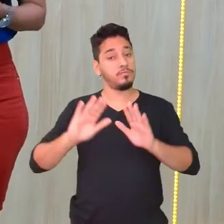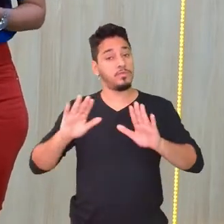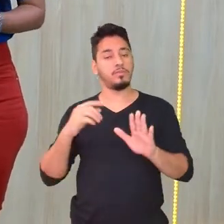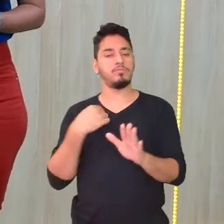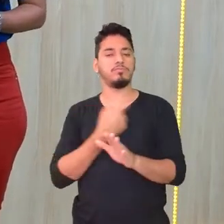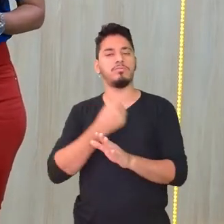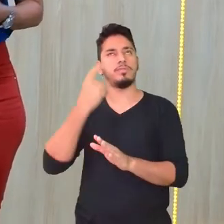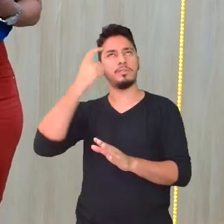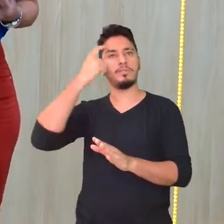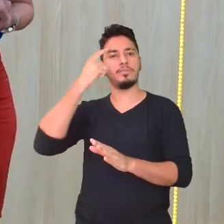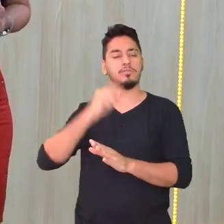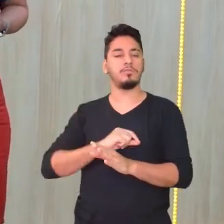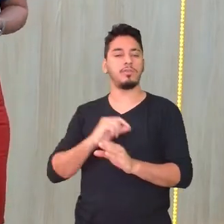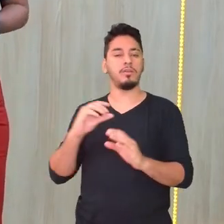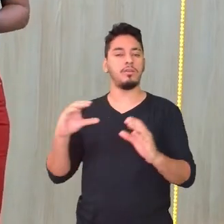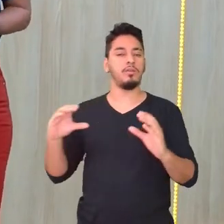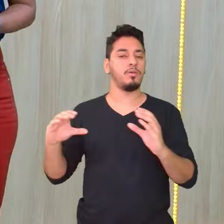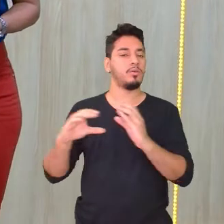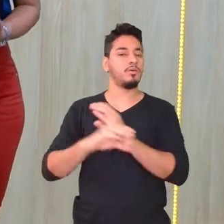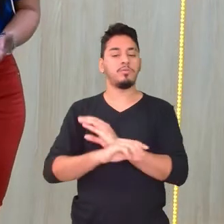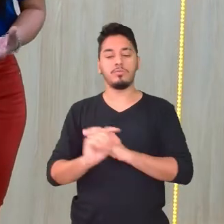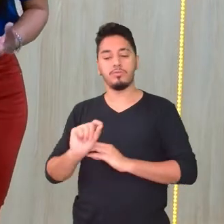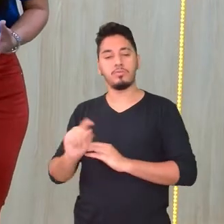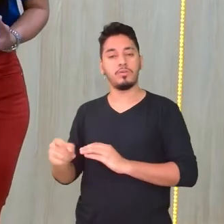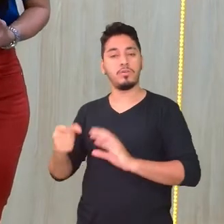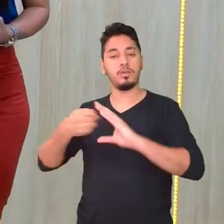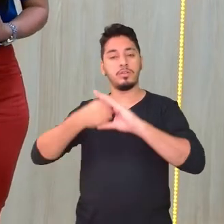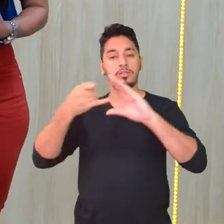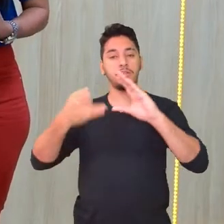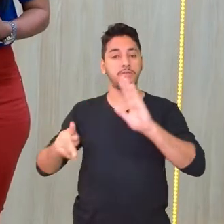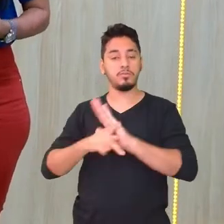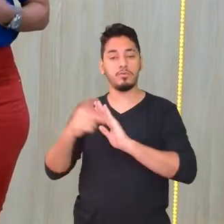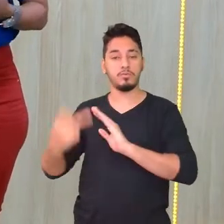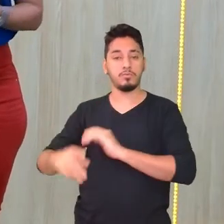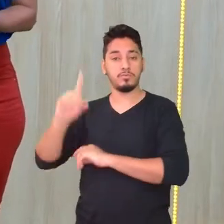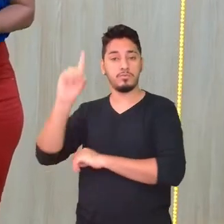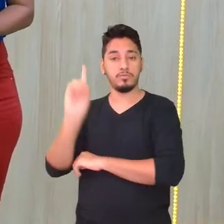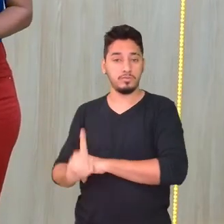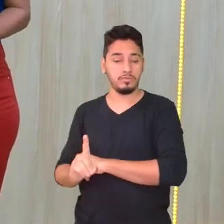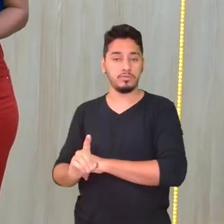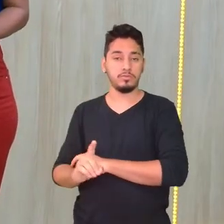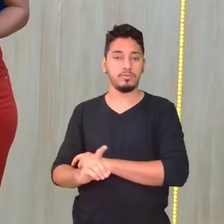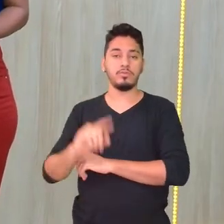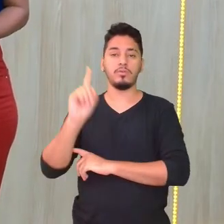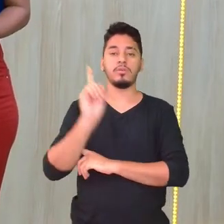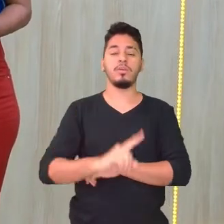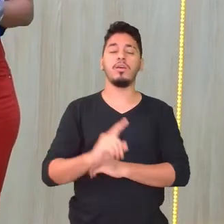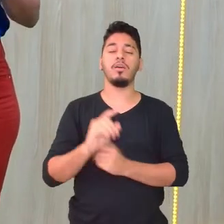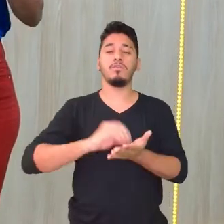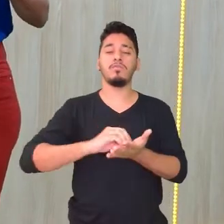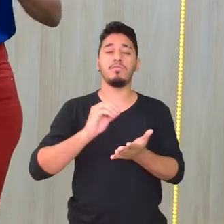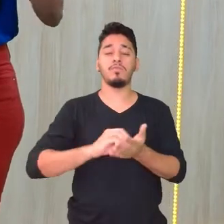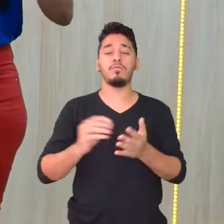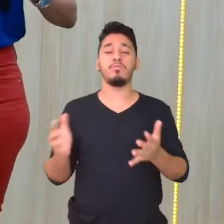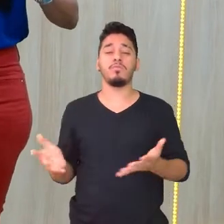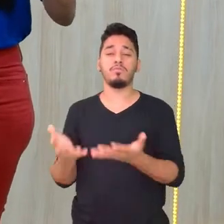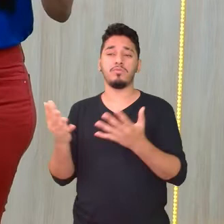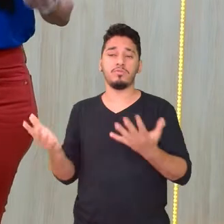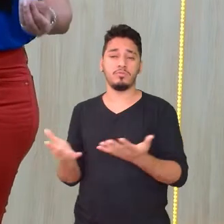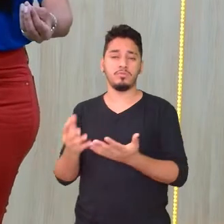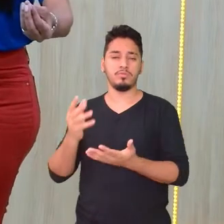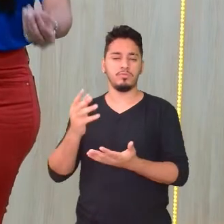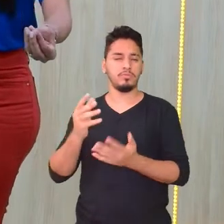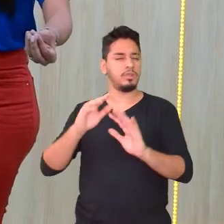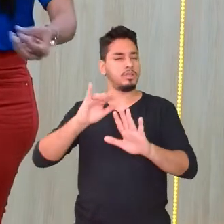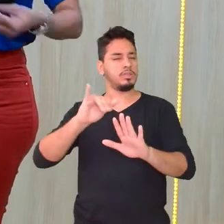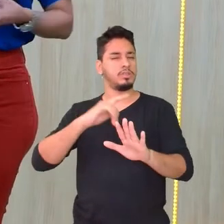gente está contemplando uma característica muito comum no estudante com deficiência, que é o déficit motivacional. Então, se a gente presta atenção